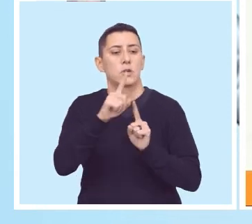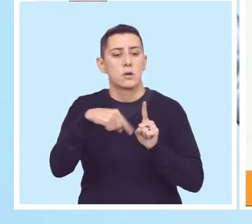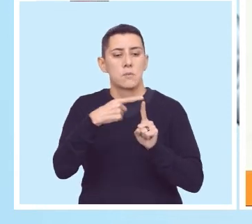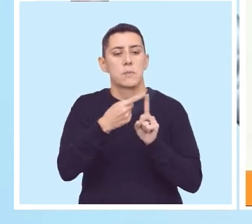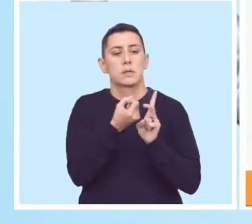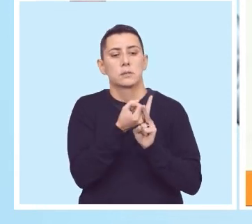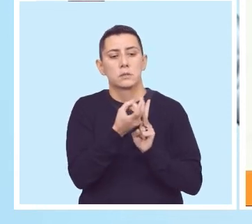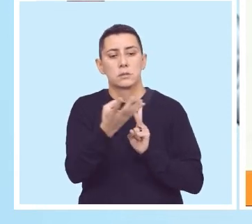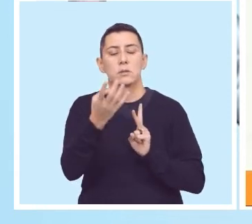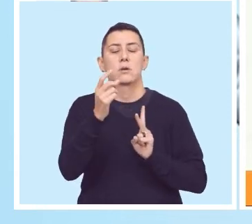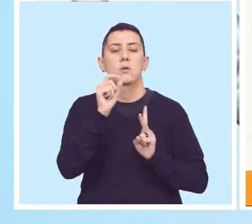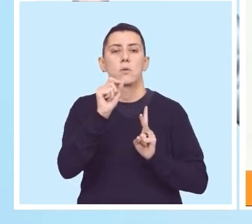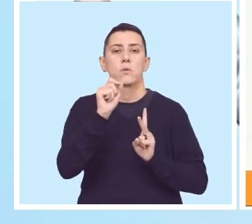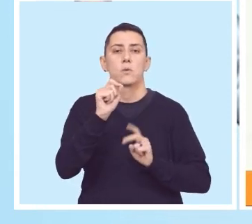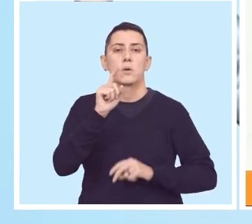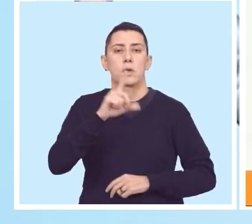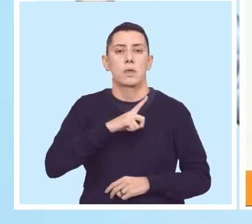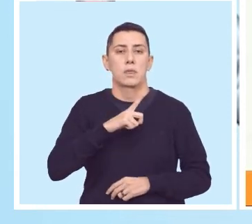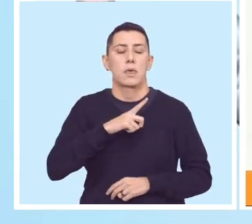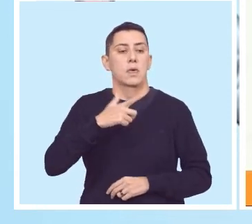a incidência